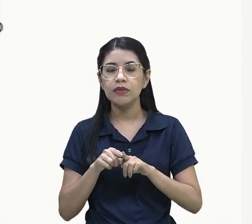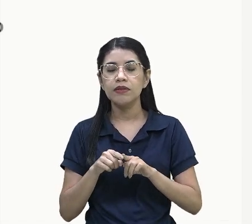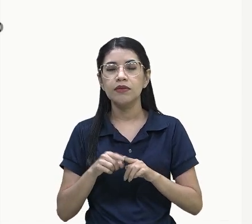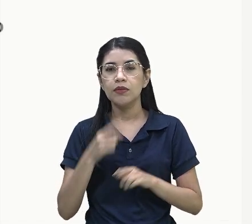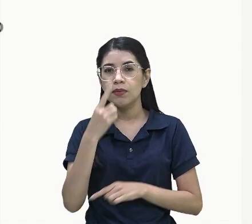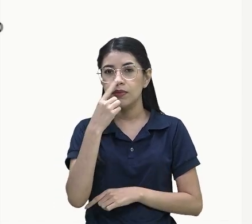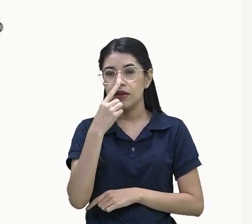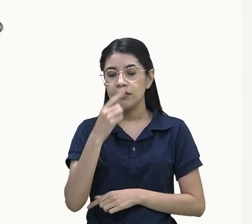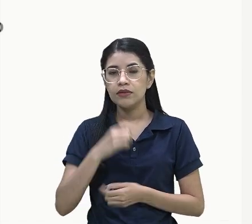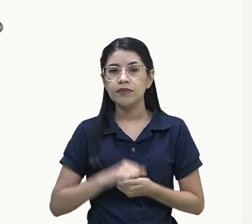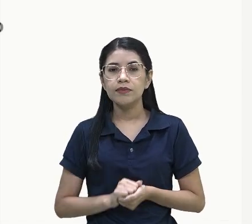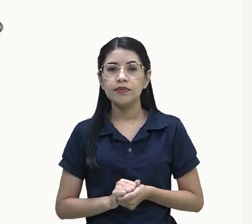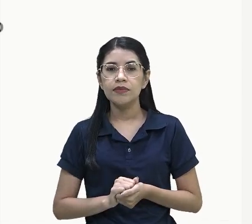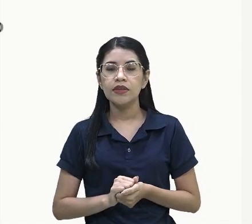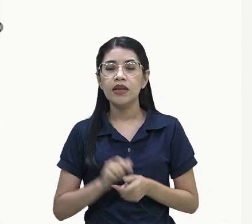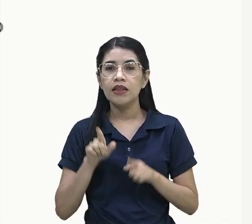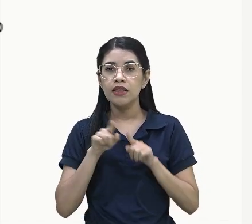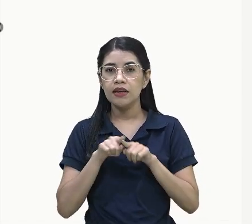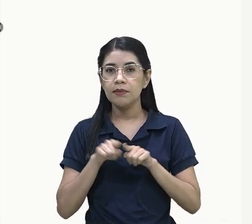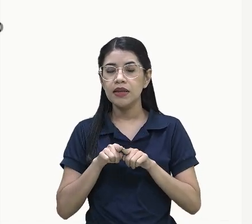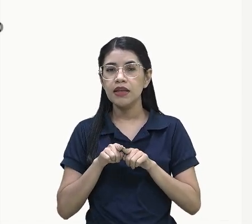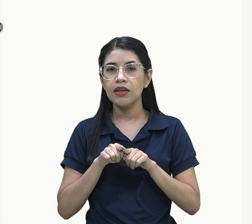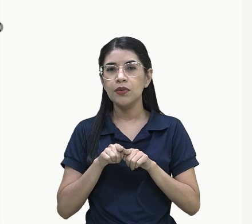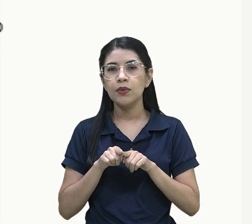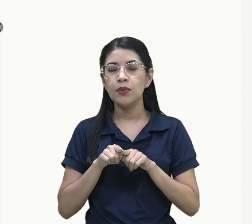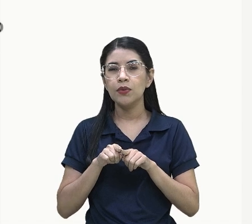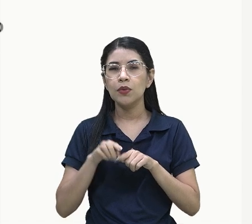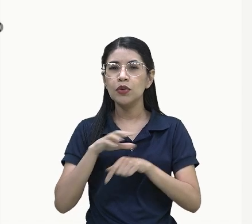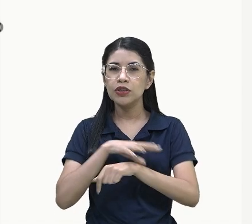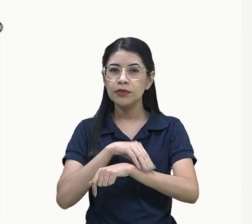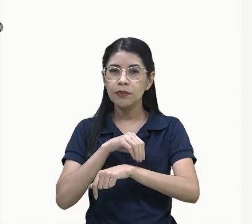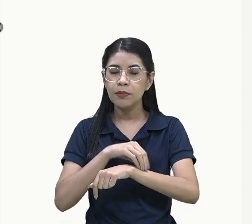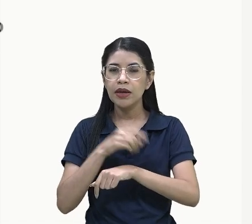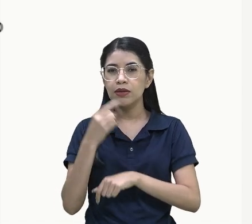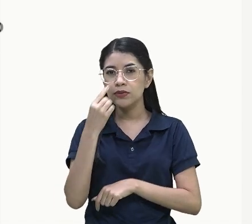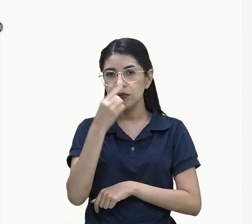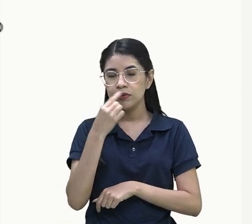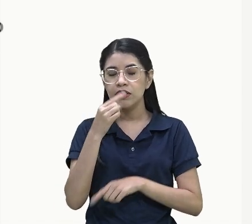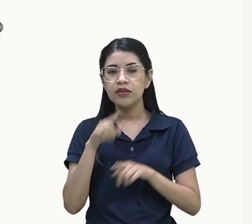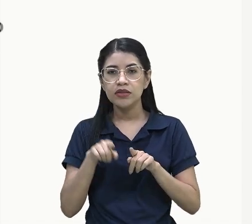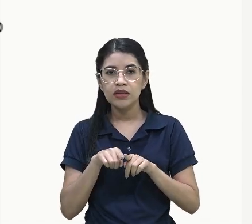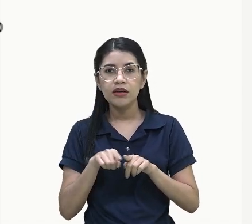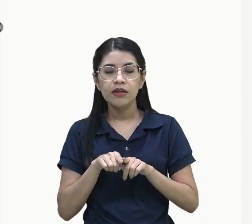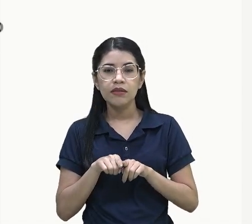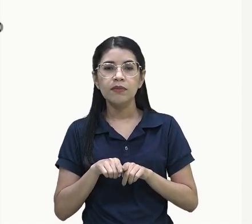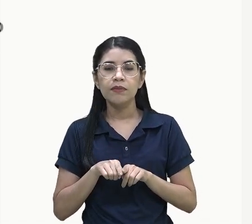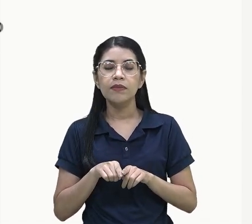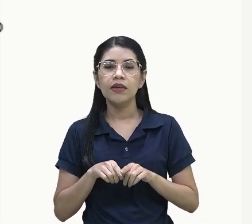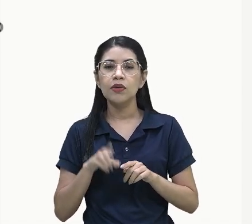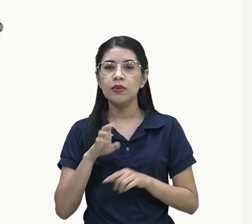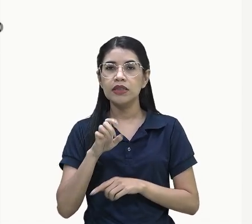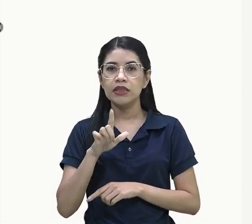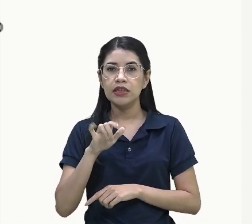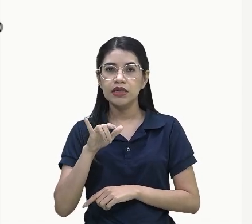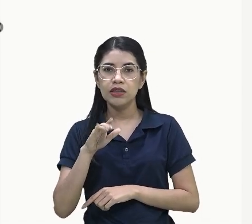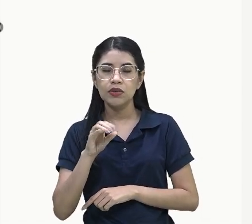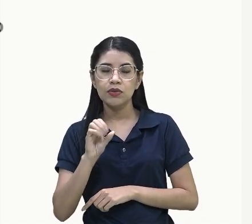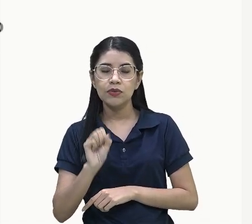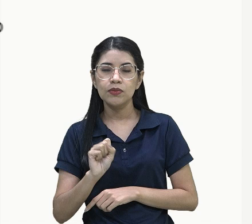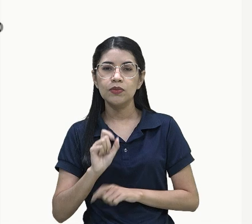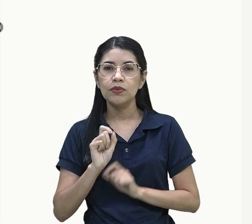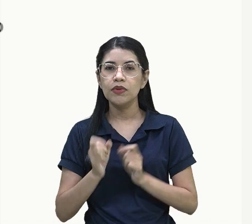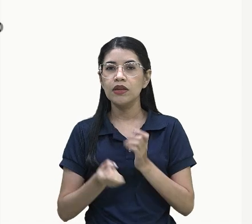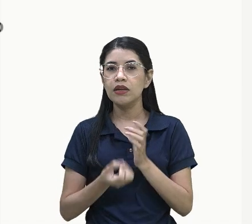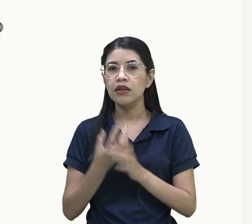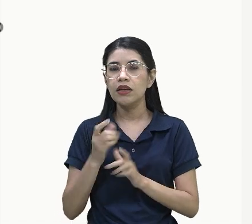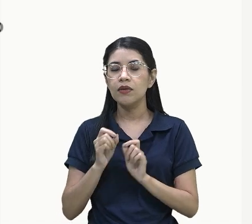anatômica. Olha os cílios aqui, né, que são aqueles pelinhos na parte interna, a mucosa, que vai formar aquilo que a gente